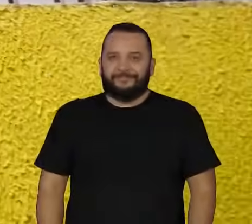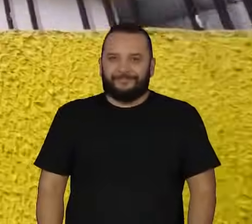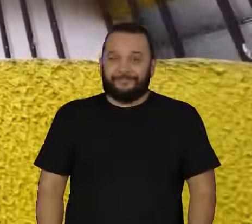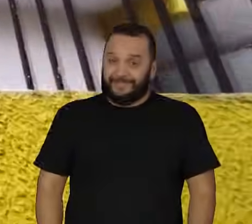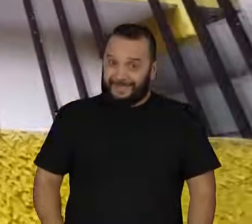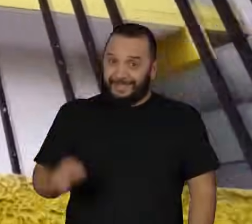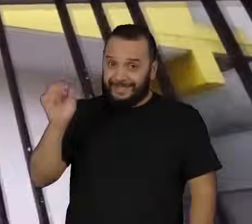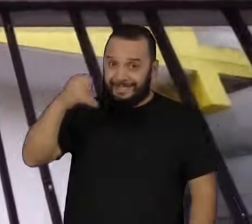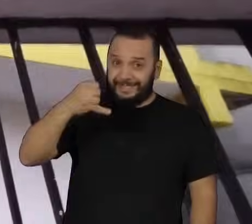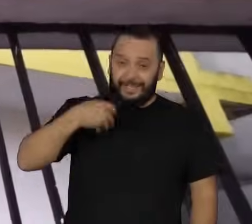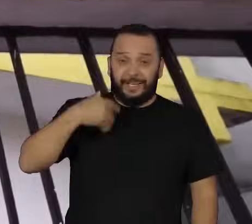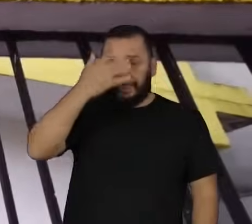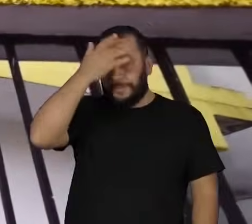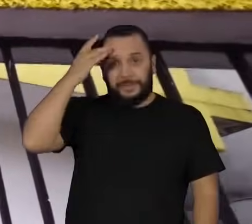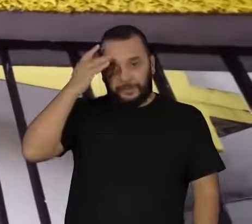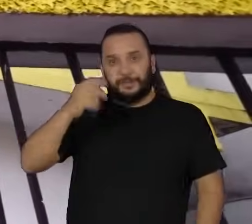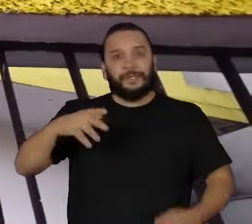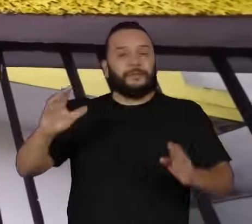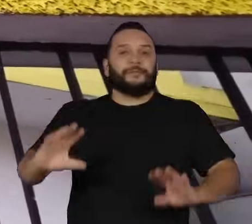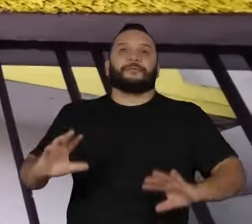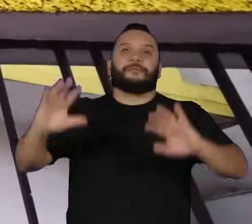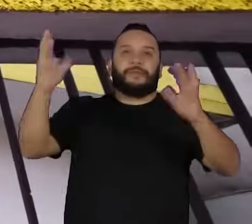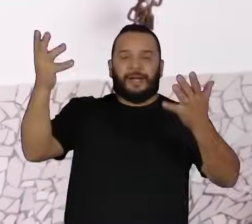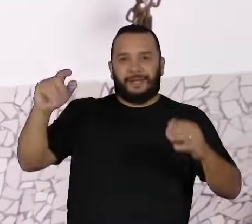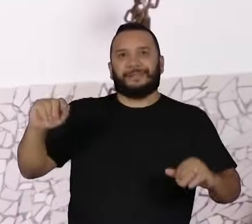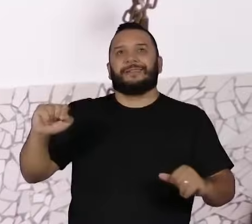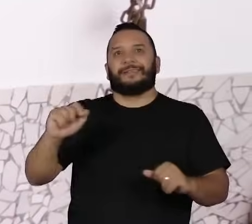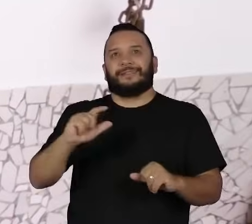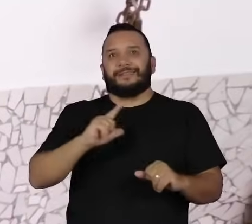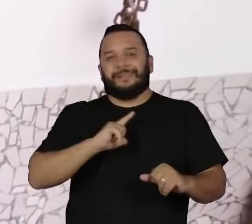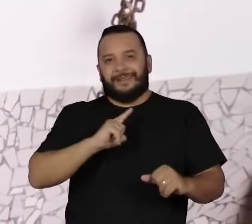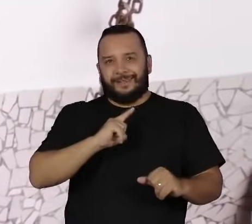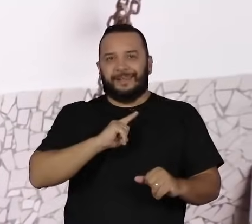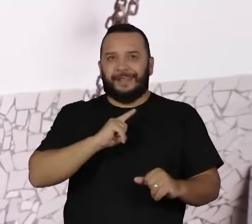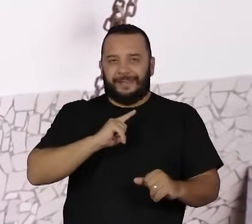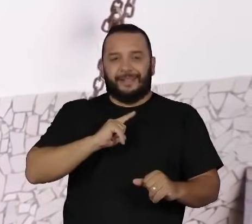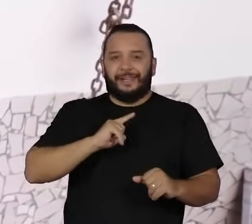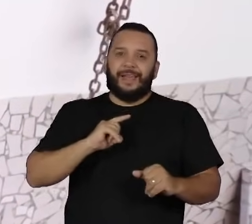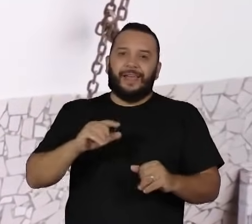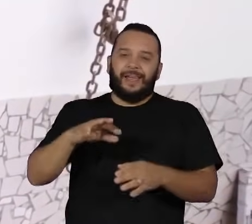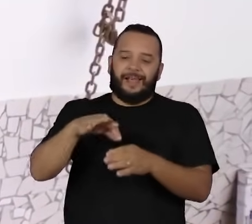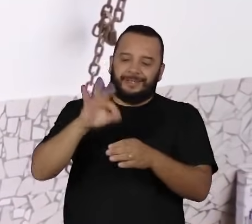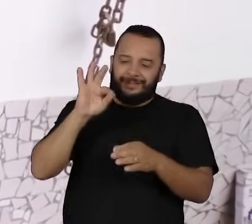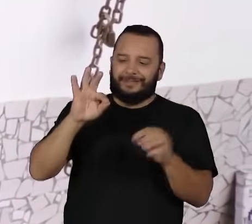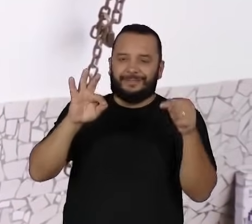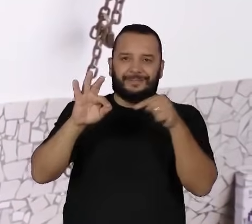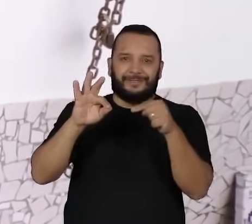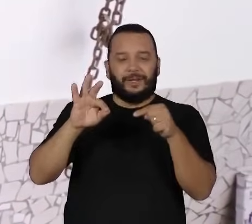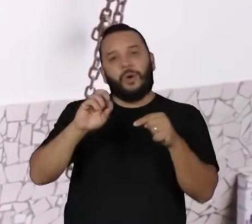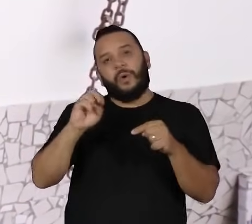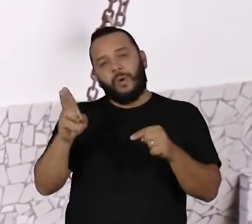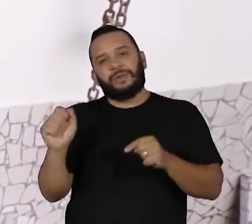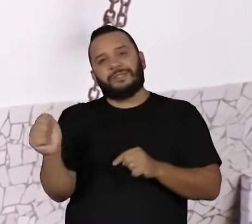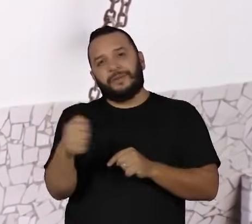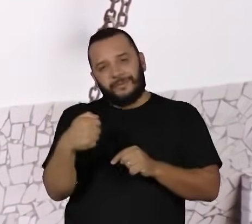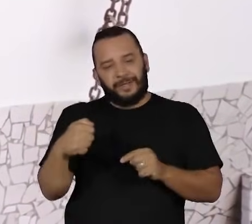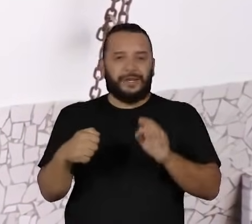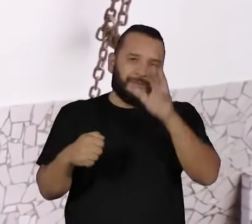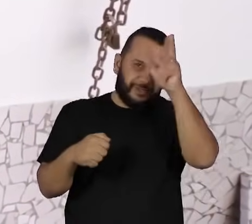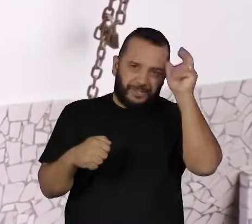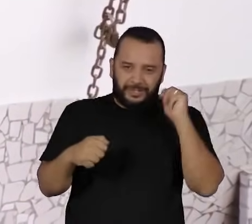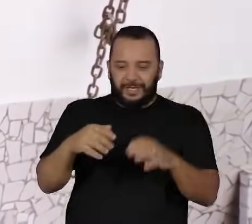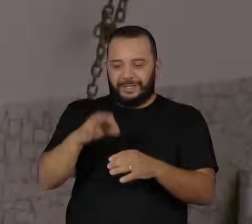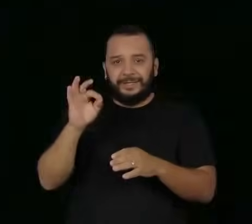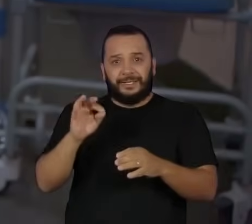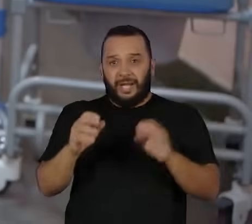Sim, as pessoas que estão nas festas, estão utilizando de alguma latinha de refrigerante ou cerveja, que seja, não jogue